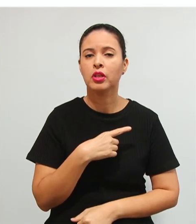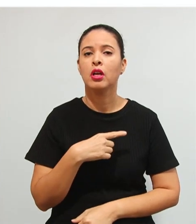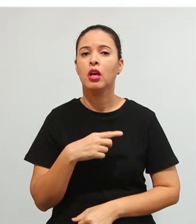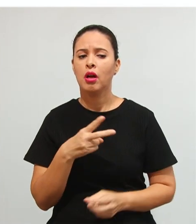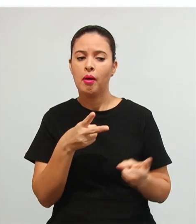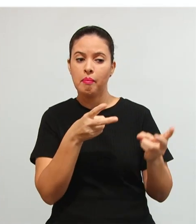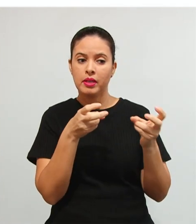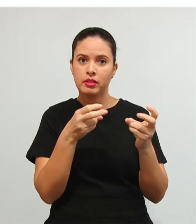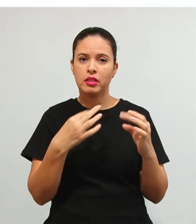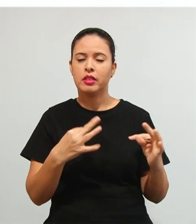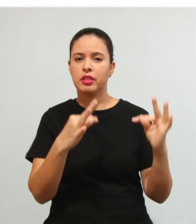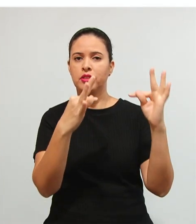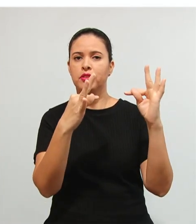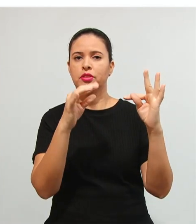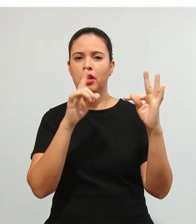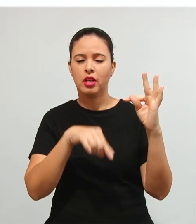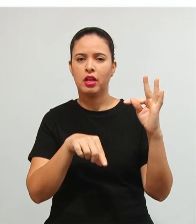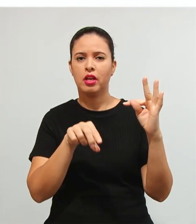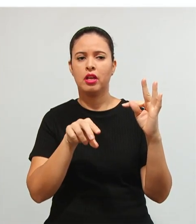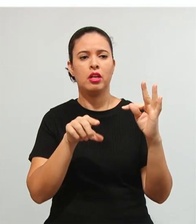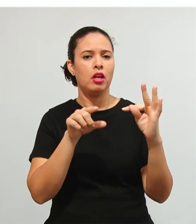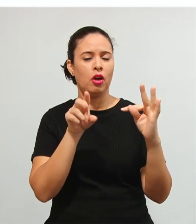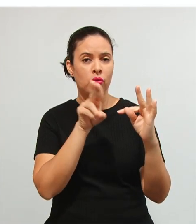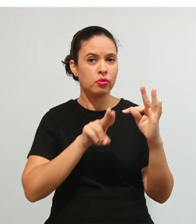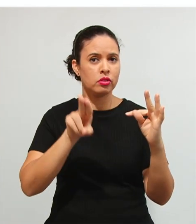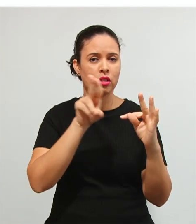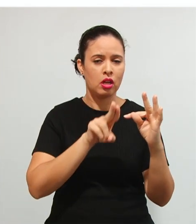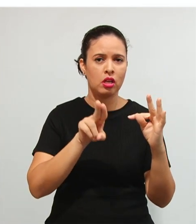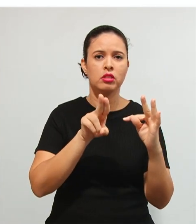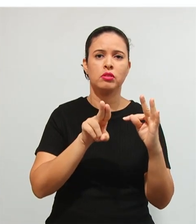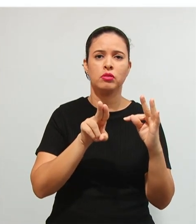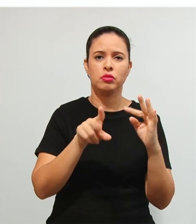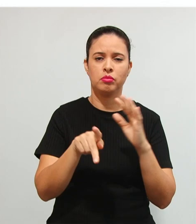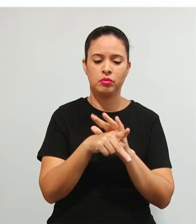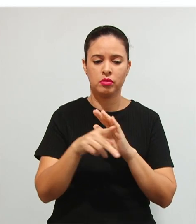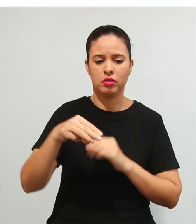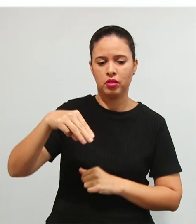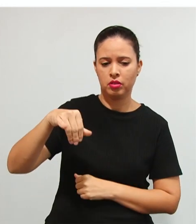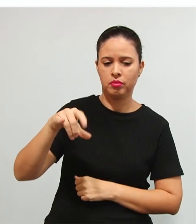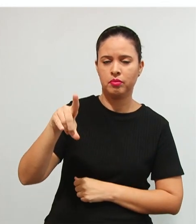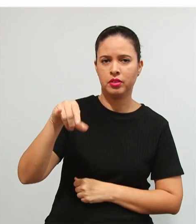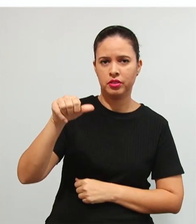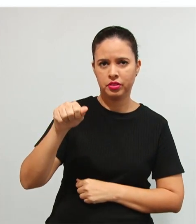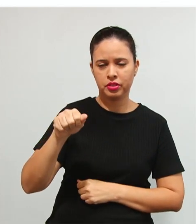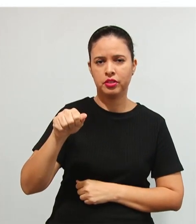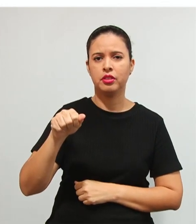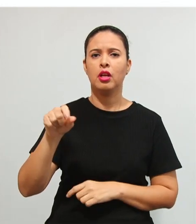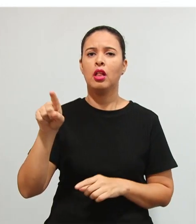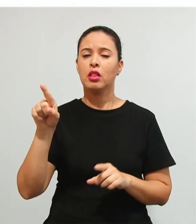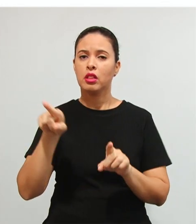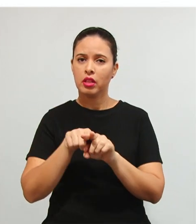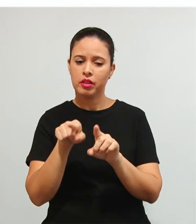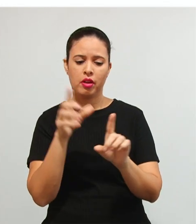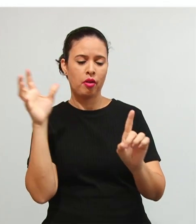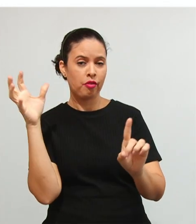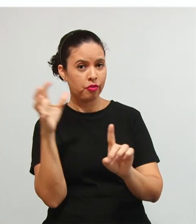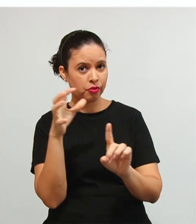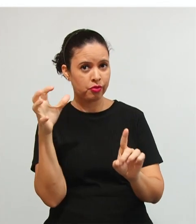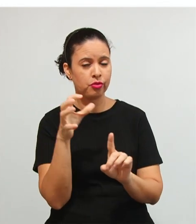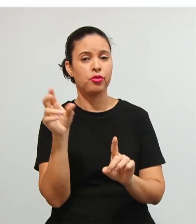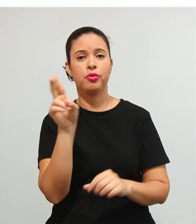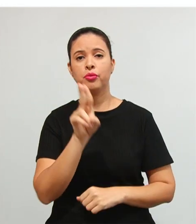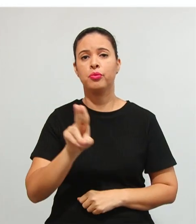físico utilizado por essas mídias, mas sem descartar a influência e a mudança no uso